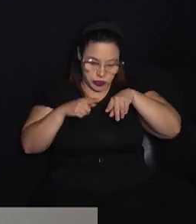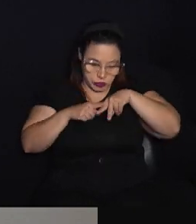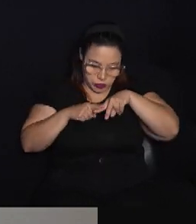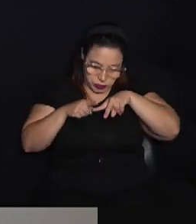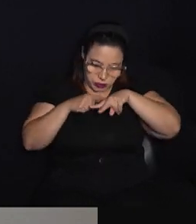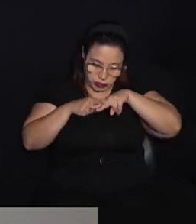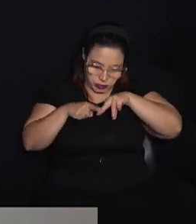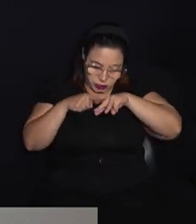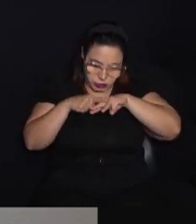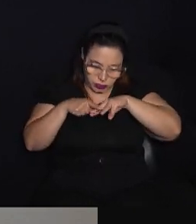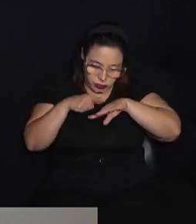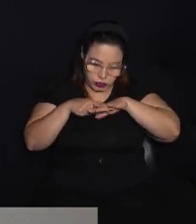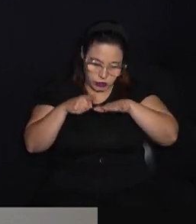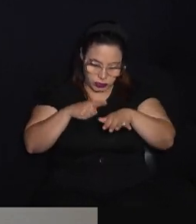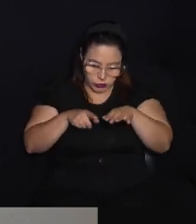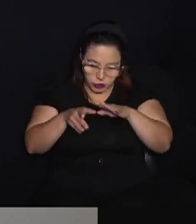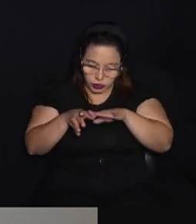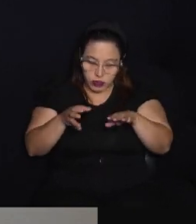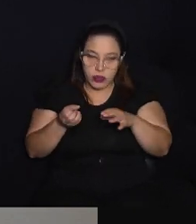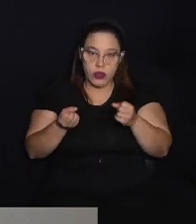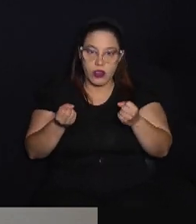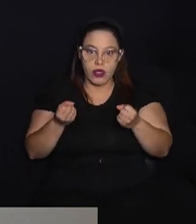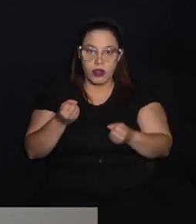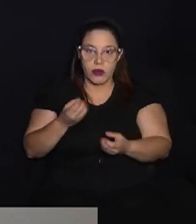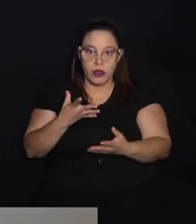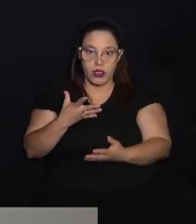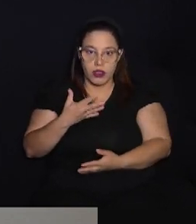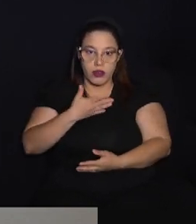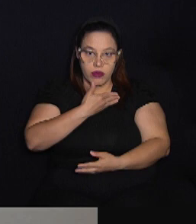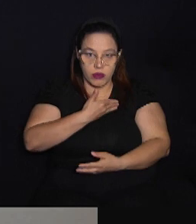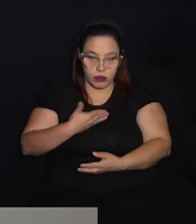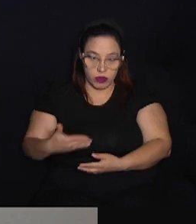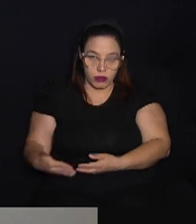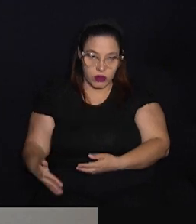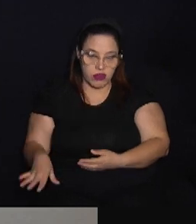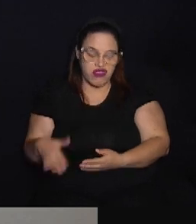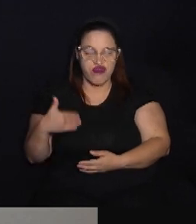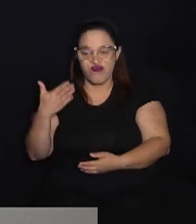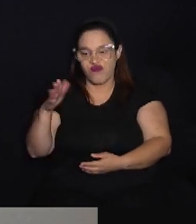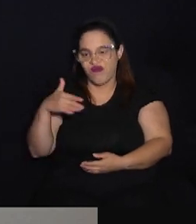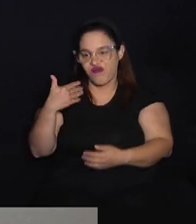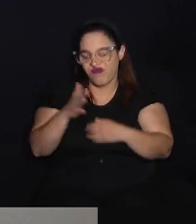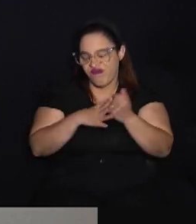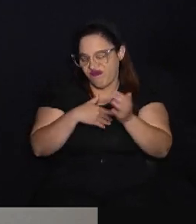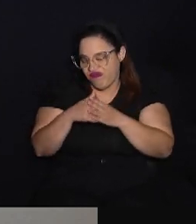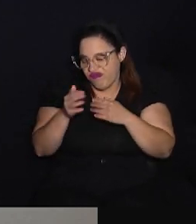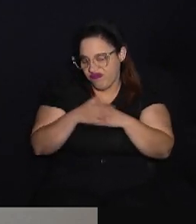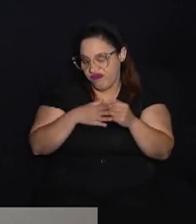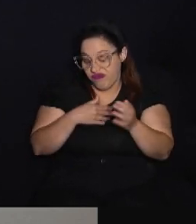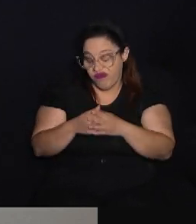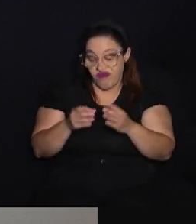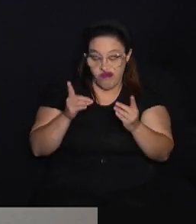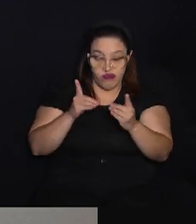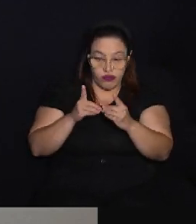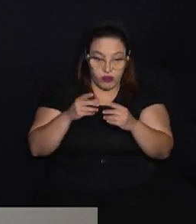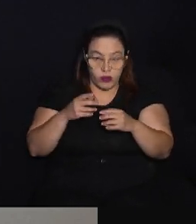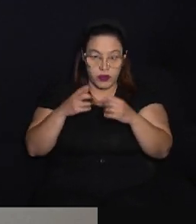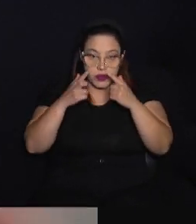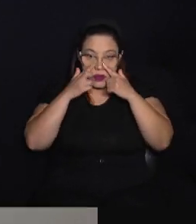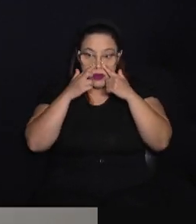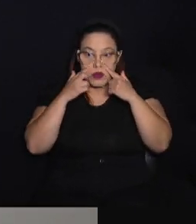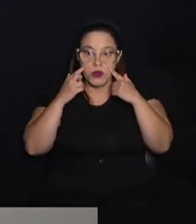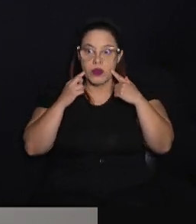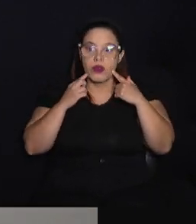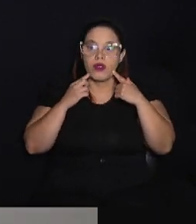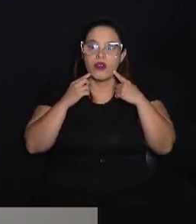extremidades. E quando aparece no corpo, às vezes o paciente protela um pouco de procurar o atendimento médico, mas quando aparece em áreas mais visíveis,